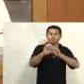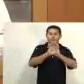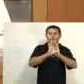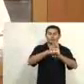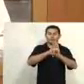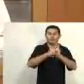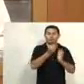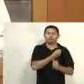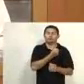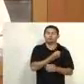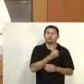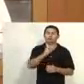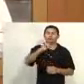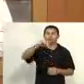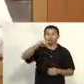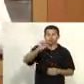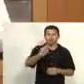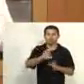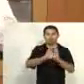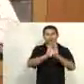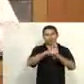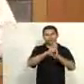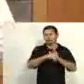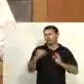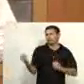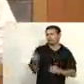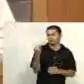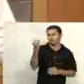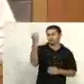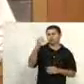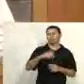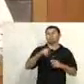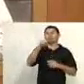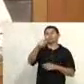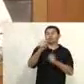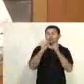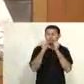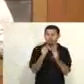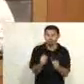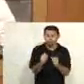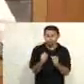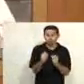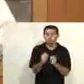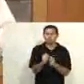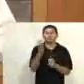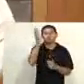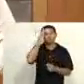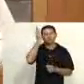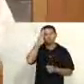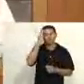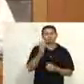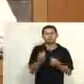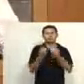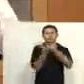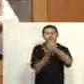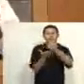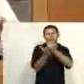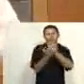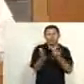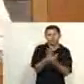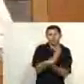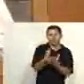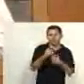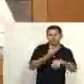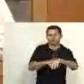conceitos de números índices, os conceitos de extrema importância para que vocês possam prever, com base em